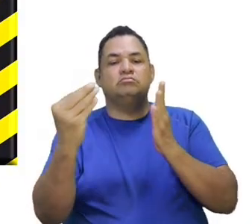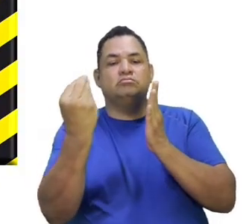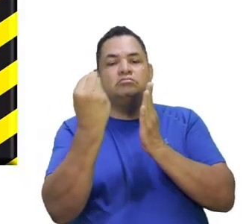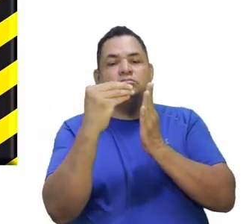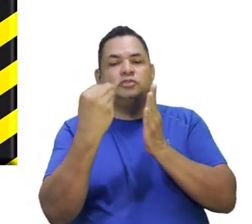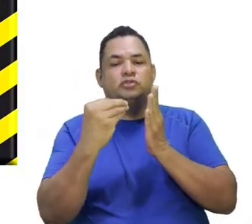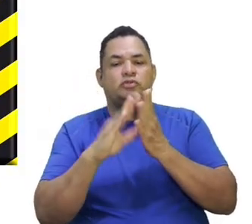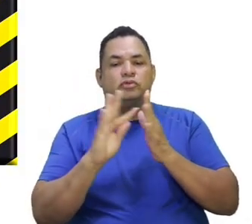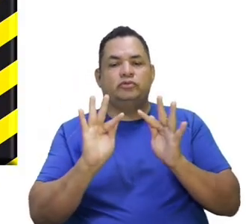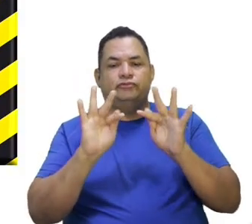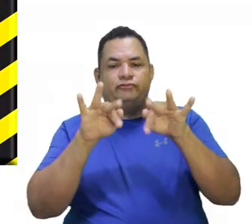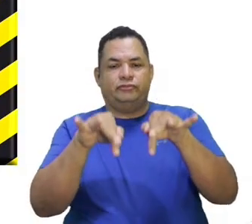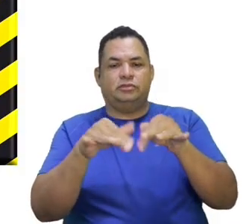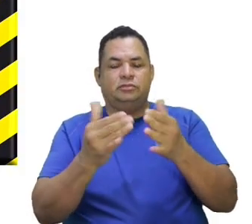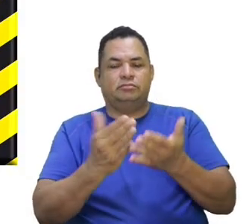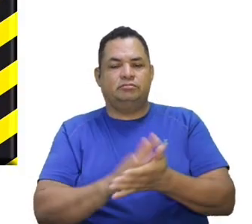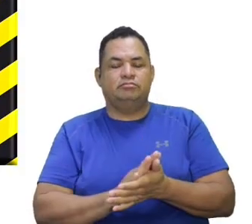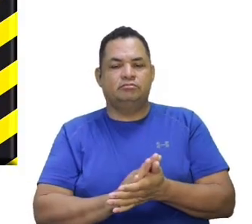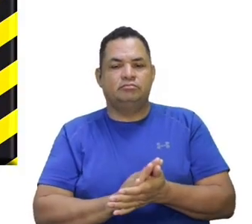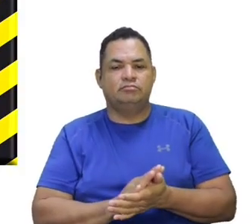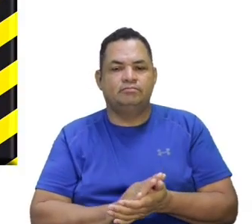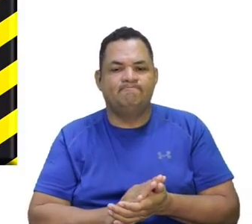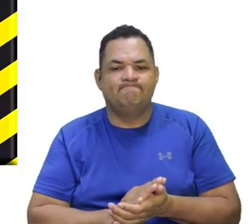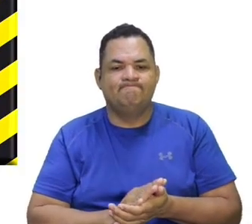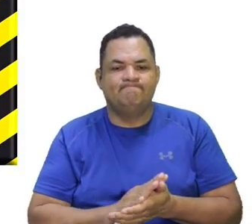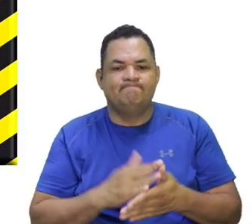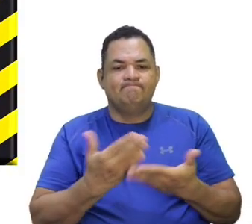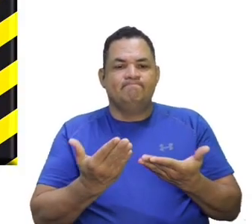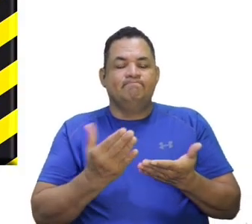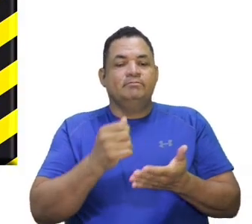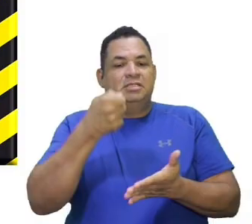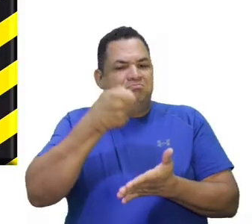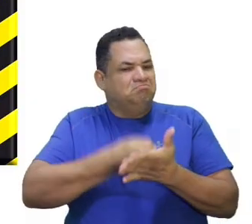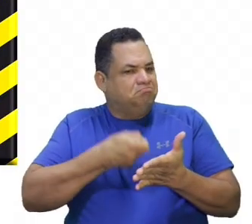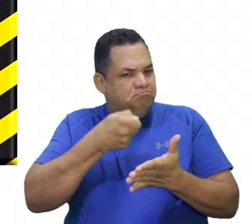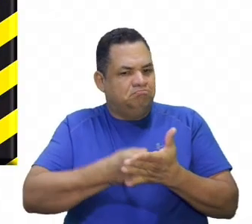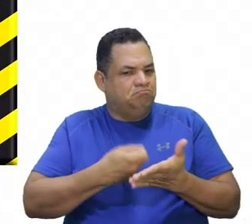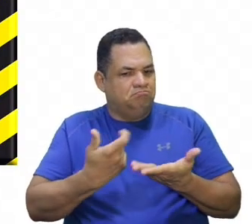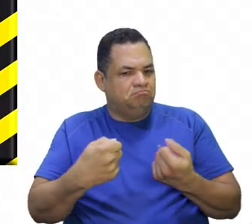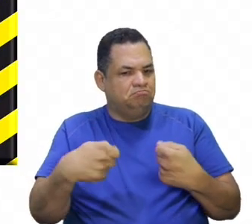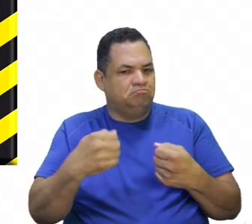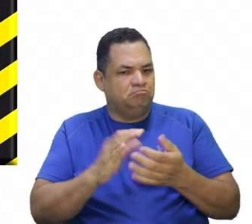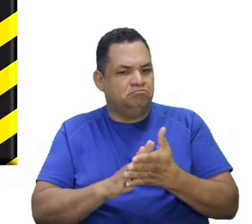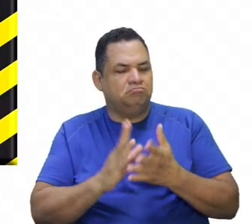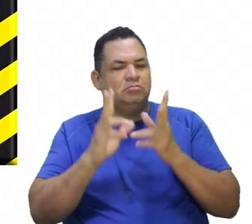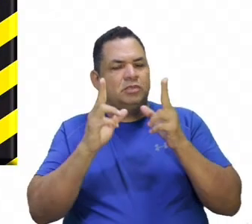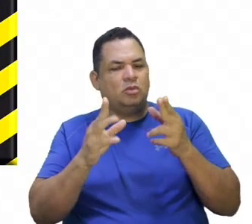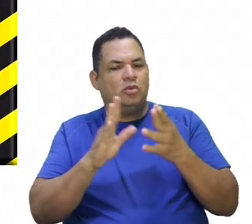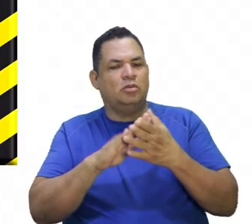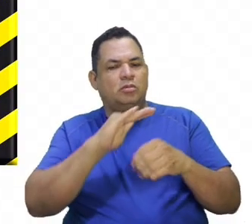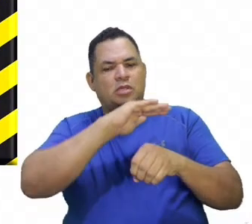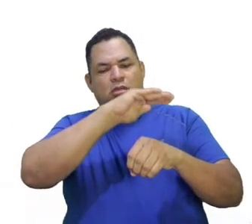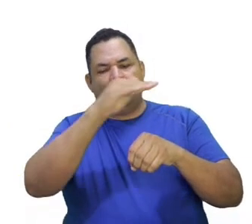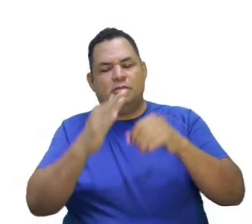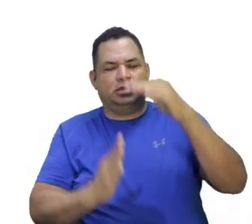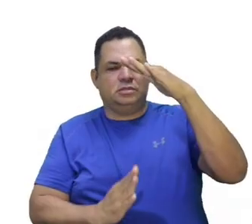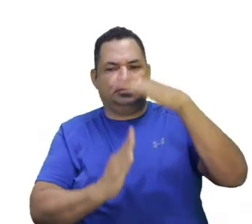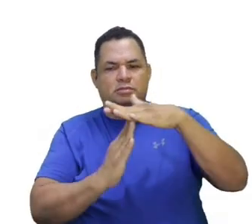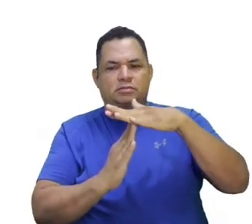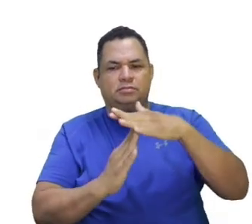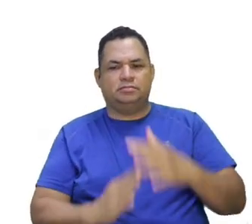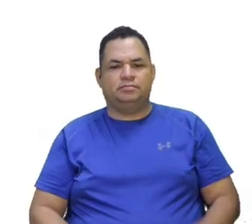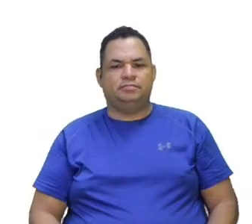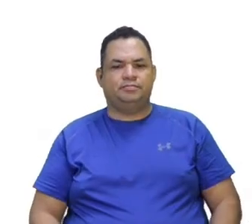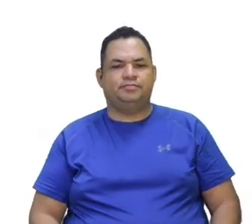por último. E não quer dizer que obrigatoriamente ela vai ser a mesma camada de valência.